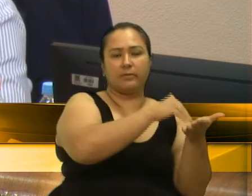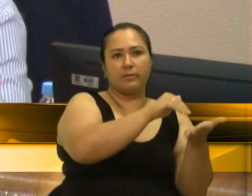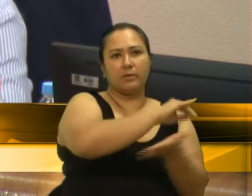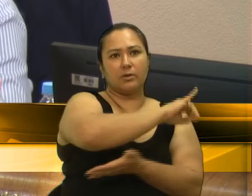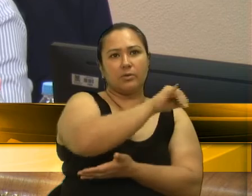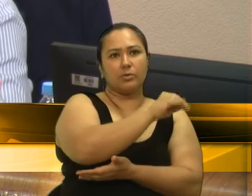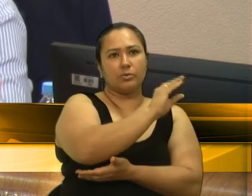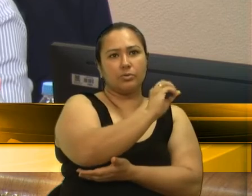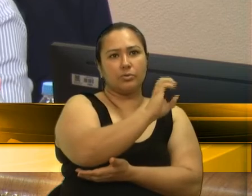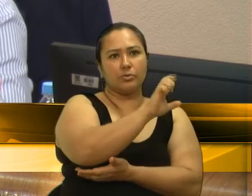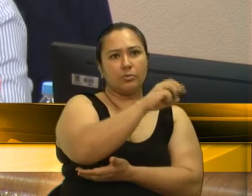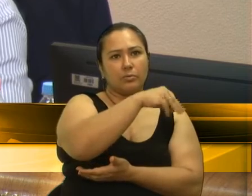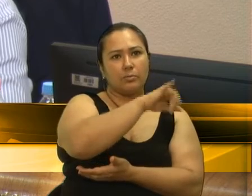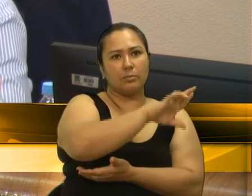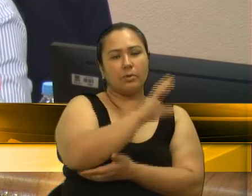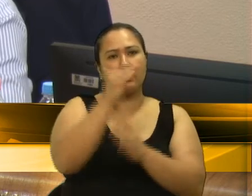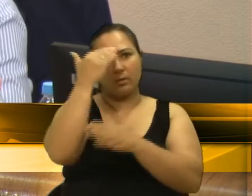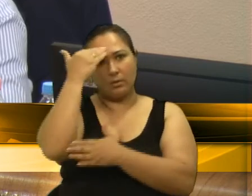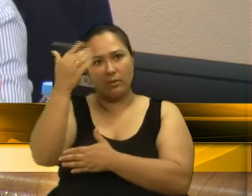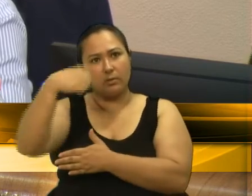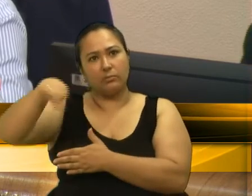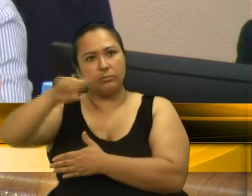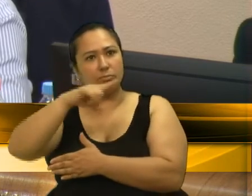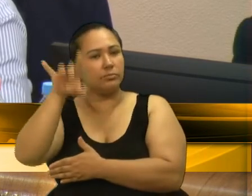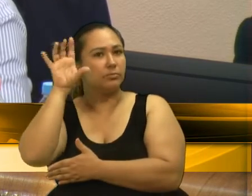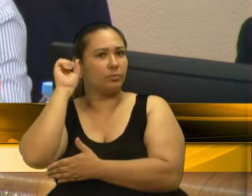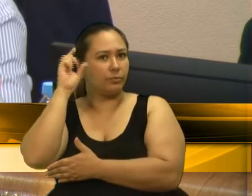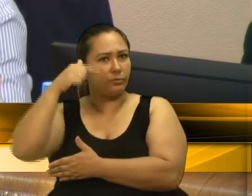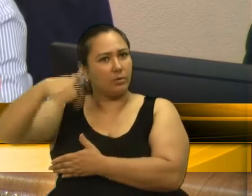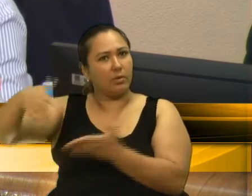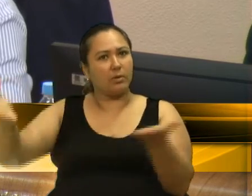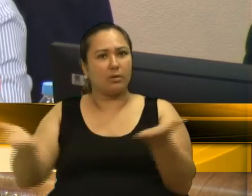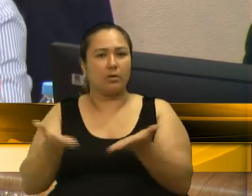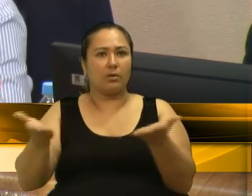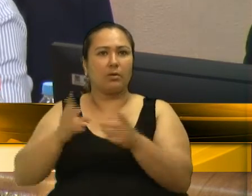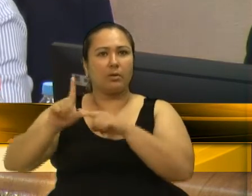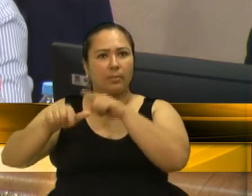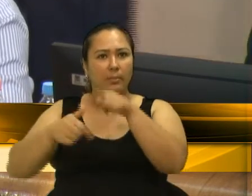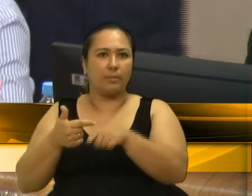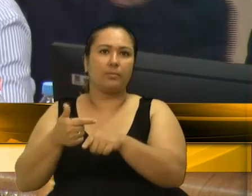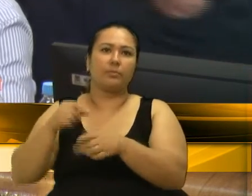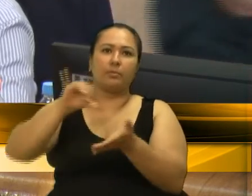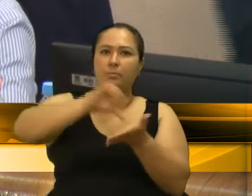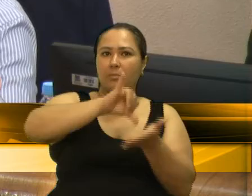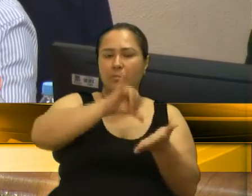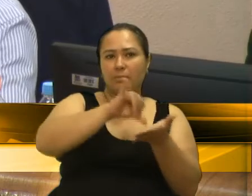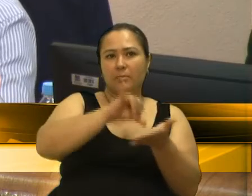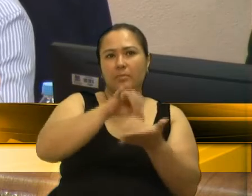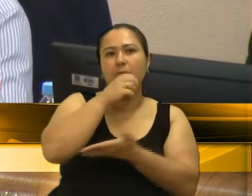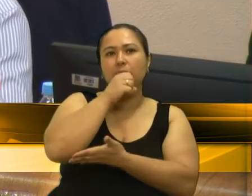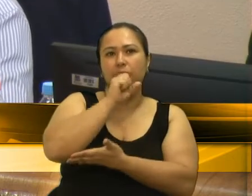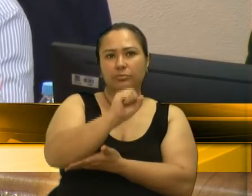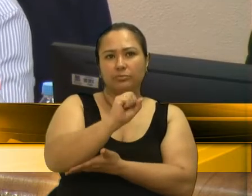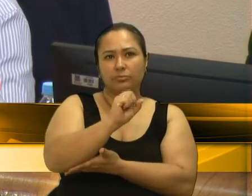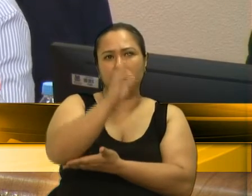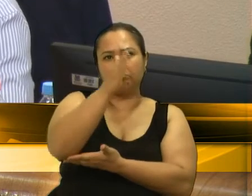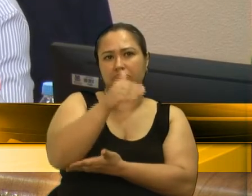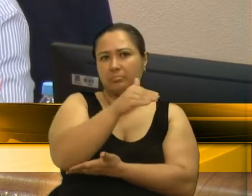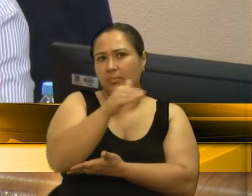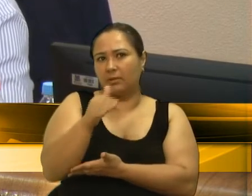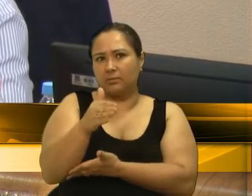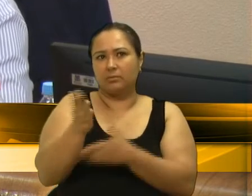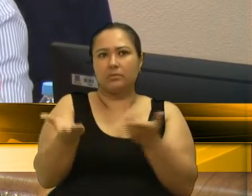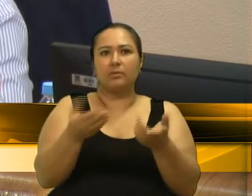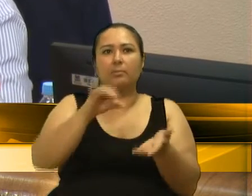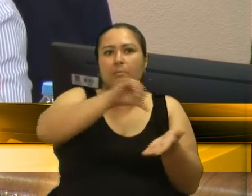Vossa Excelência Oitiva. A minha pergunta é bem simples. Após o pedido dos freios capuchinhos realizar a bênção na praça e por uma situação de não ter autorização por conta de